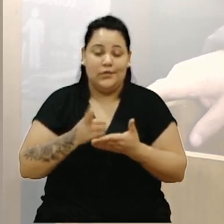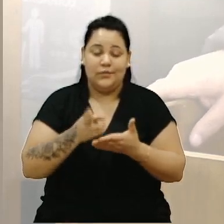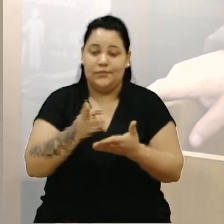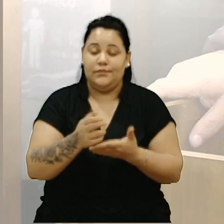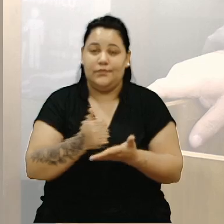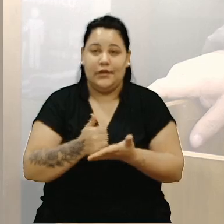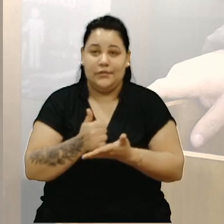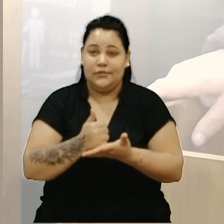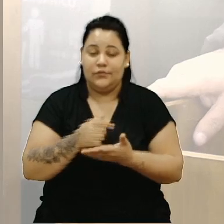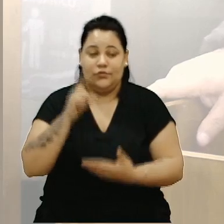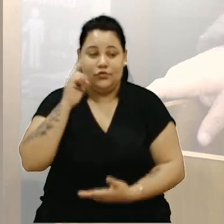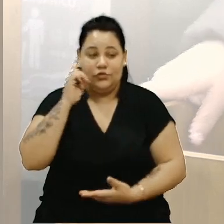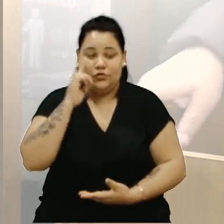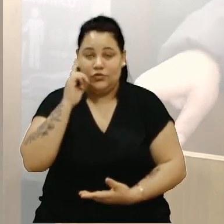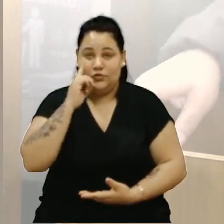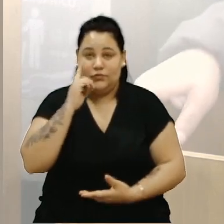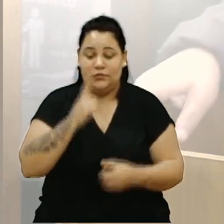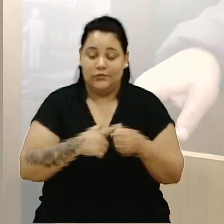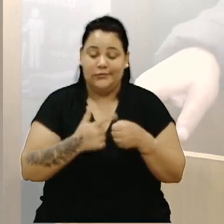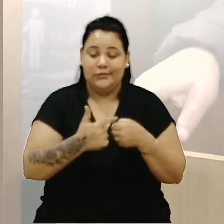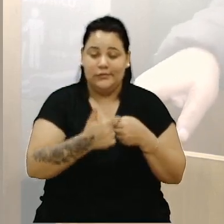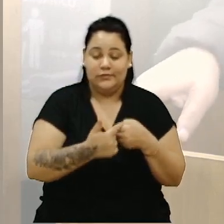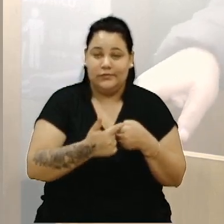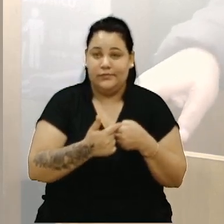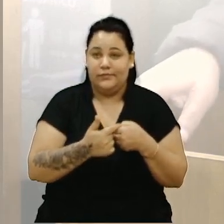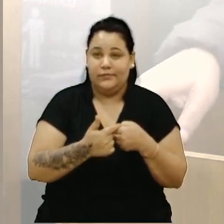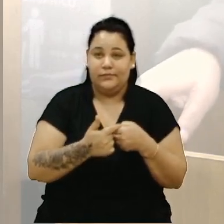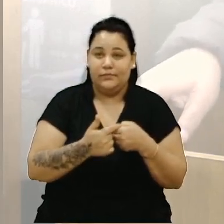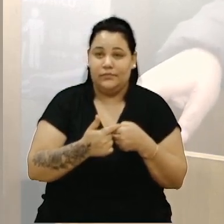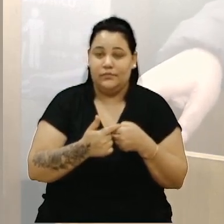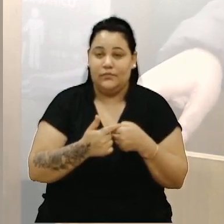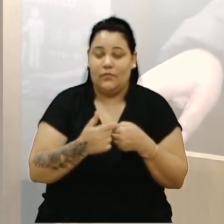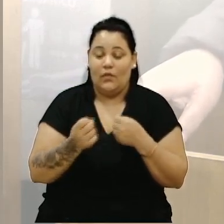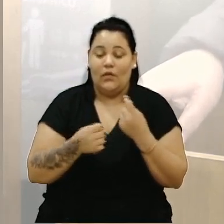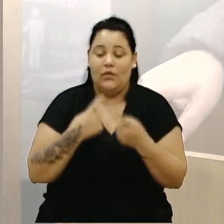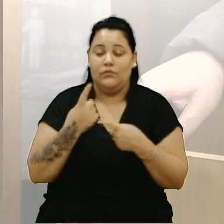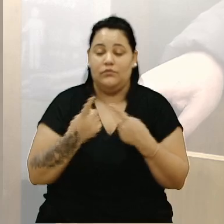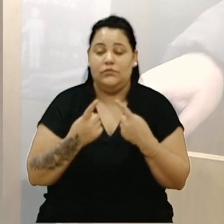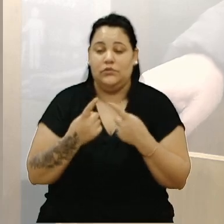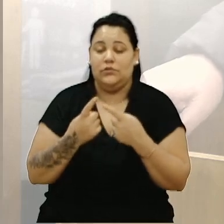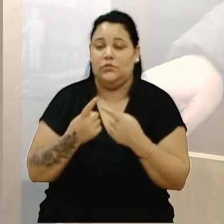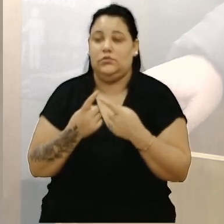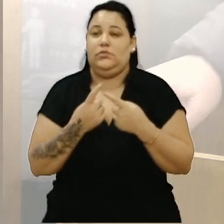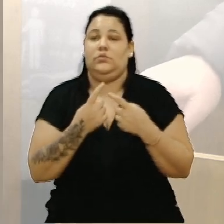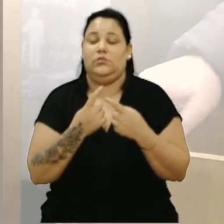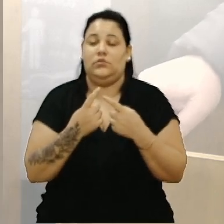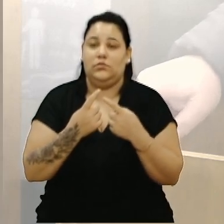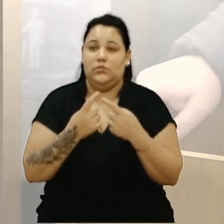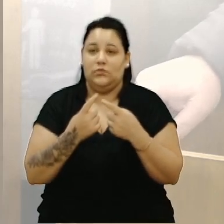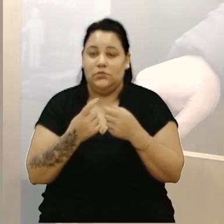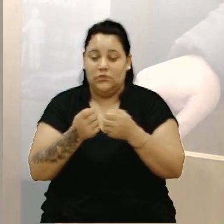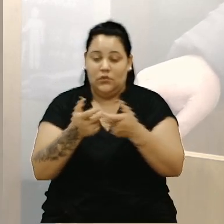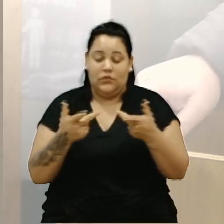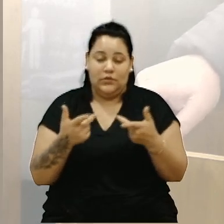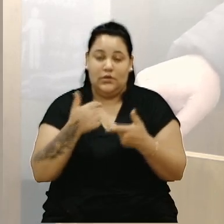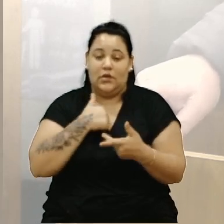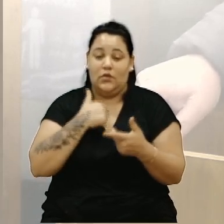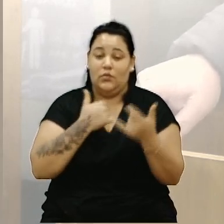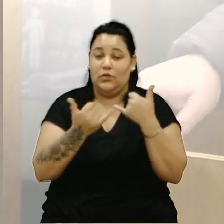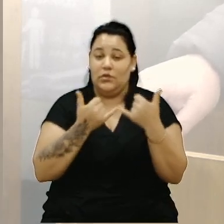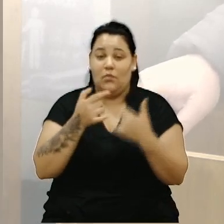cidade. O dia a dia da cidade. Então, algumas coisinhas que eu, por exemplo,